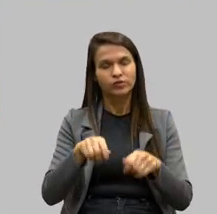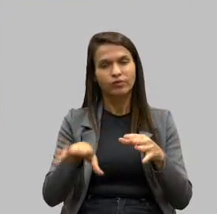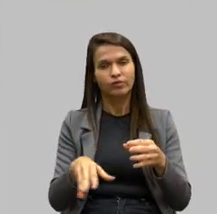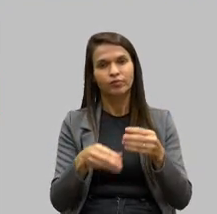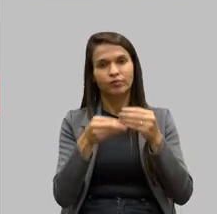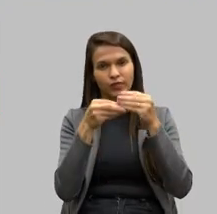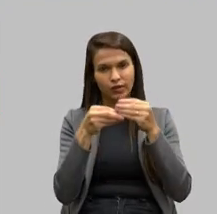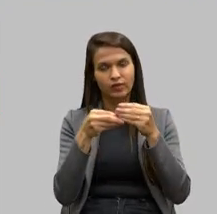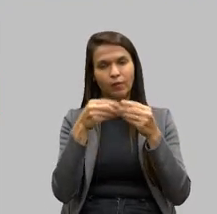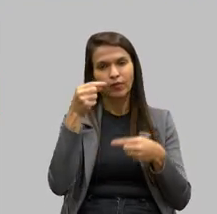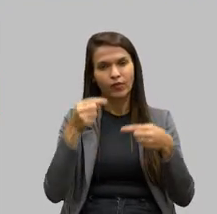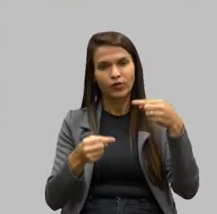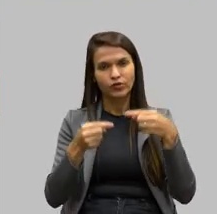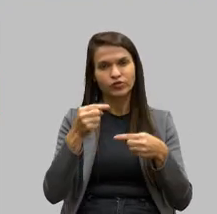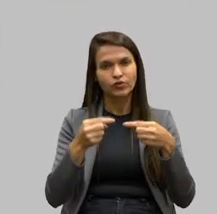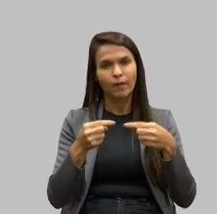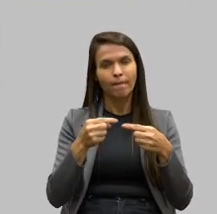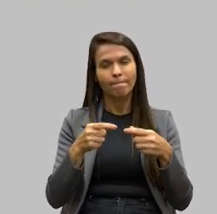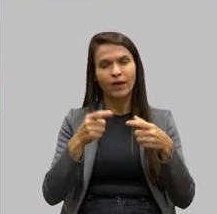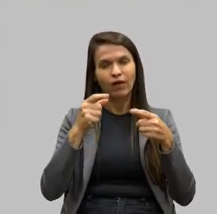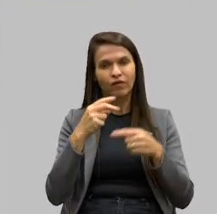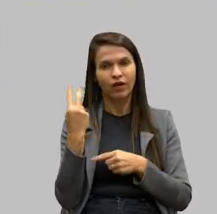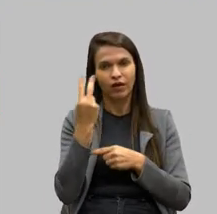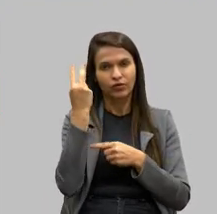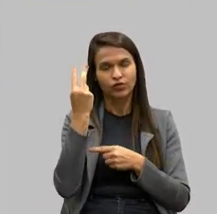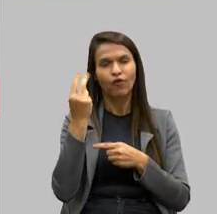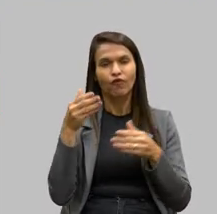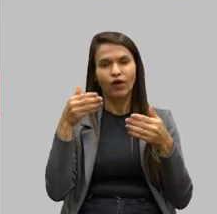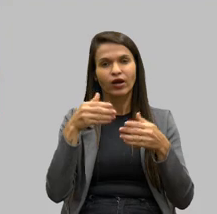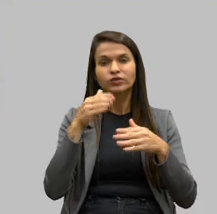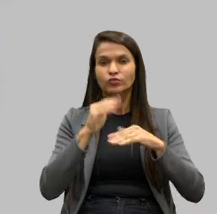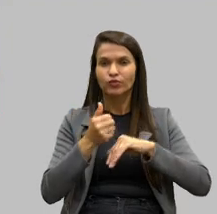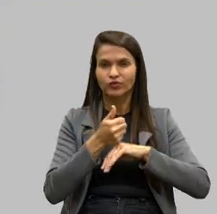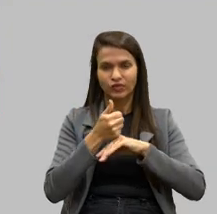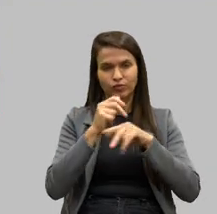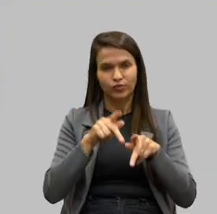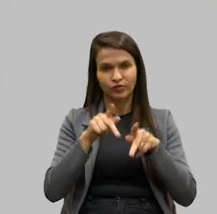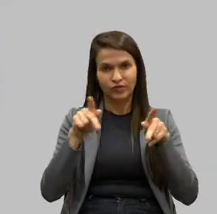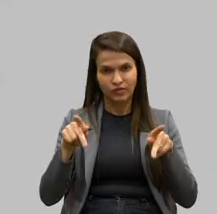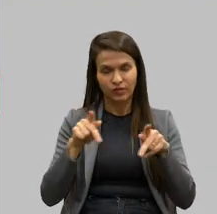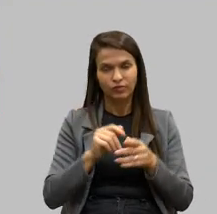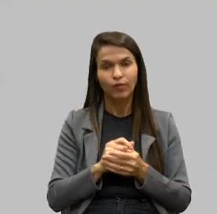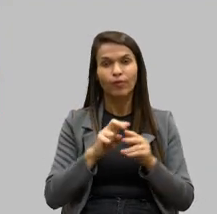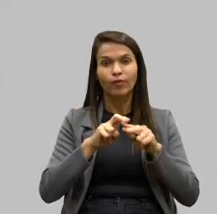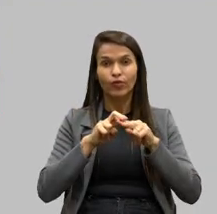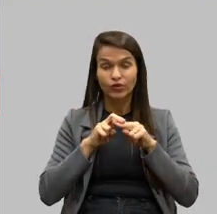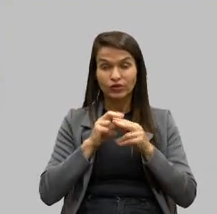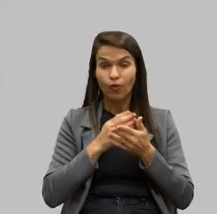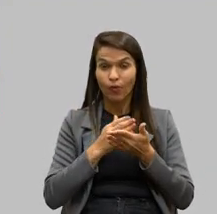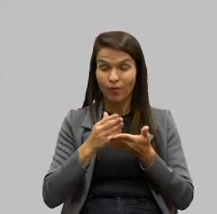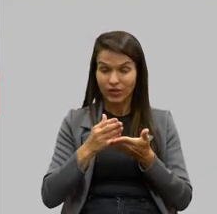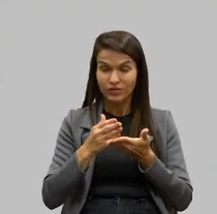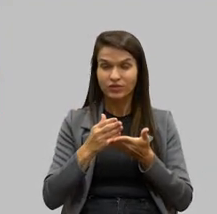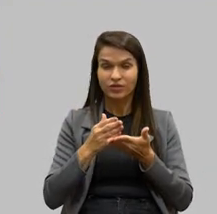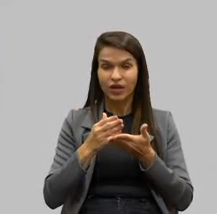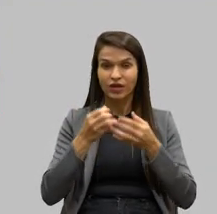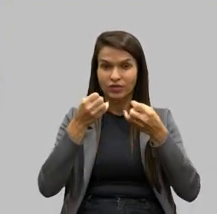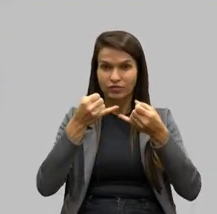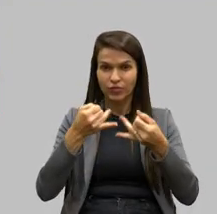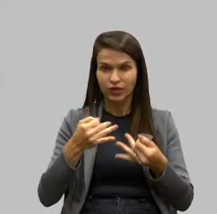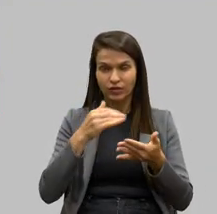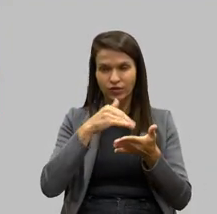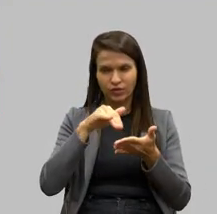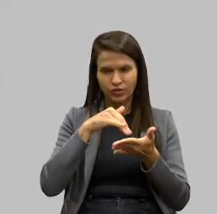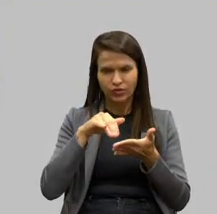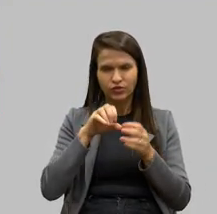uma política de maior valorização dos profissionais docentes. Por isso que eu trouxe no início o que a secretária de Estado de Educação está